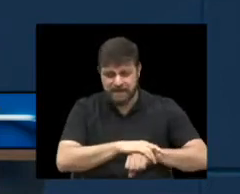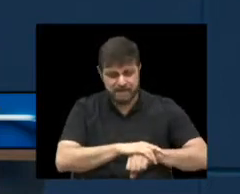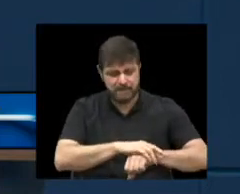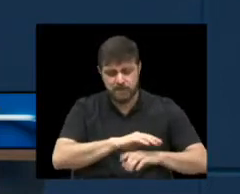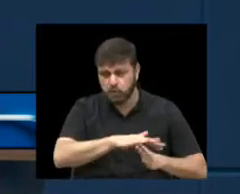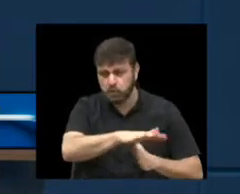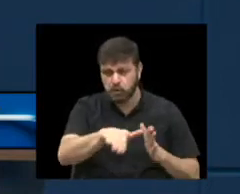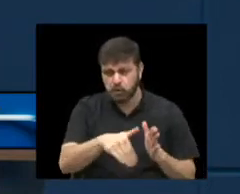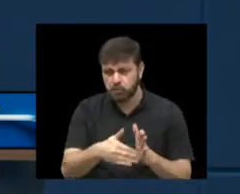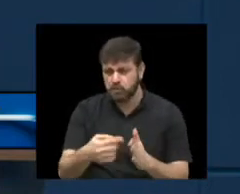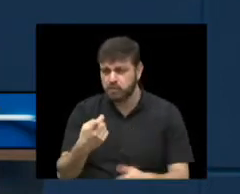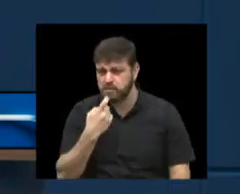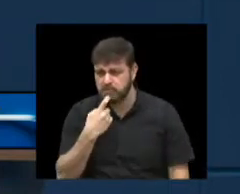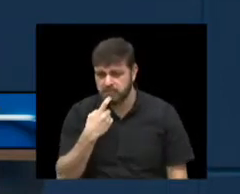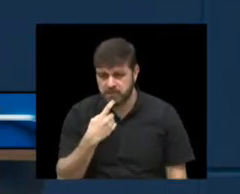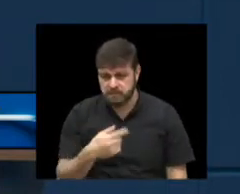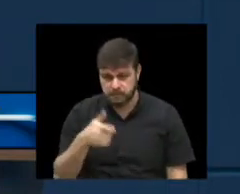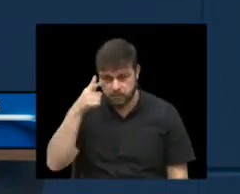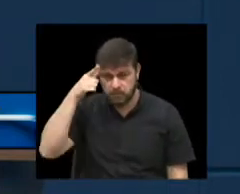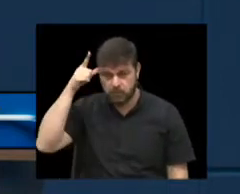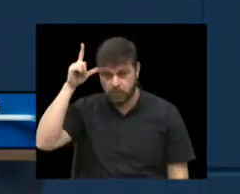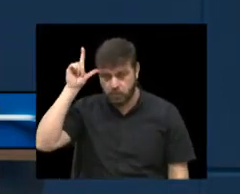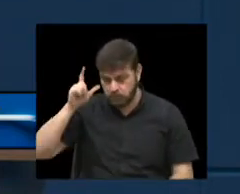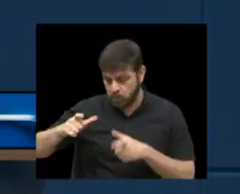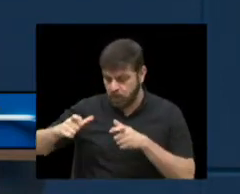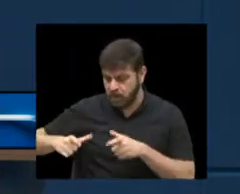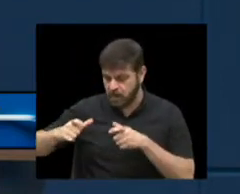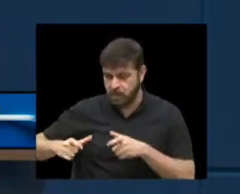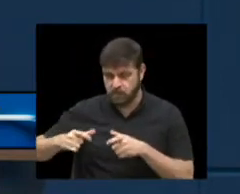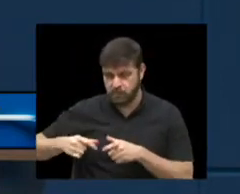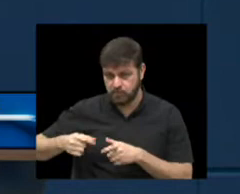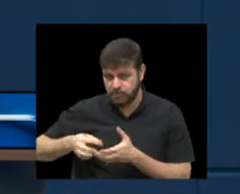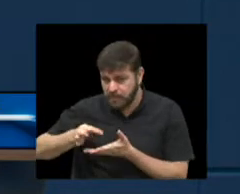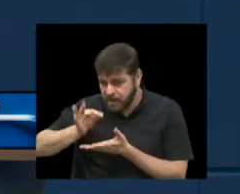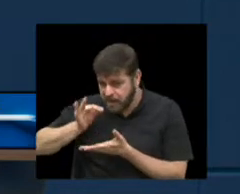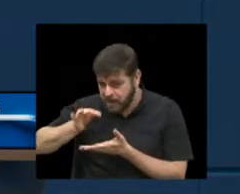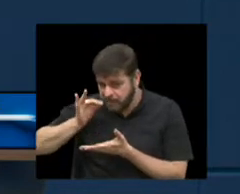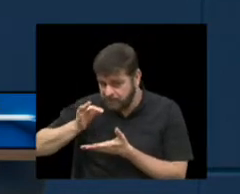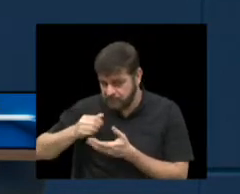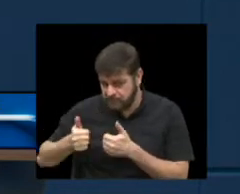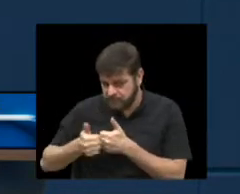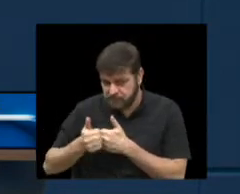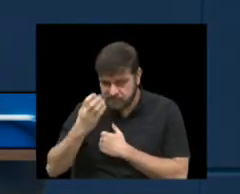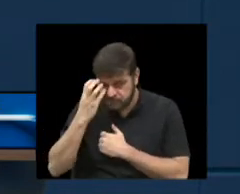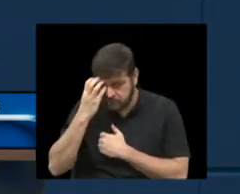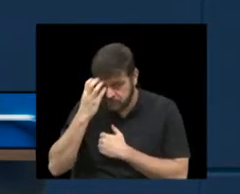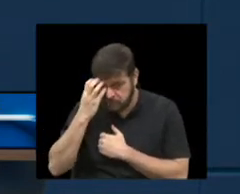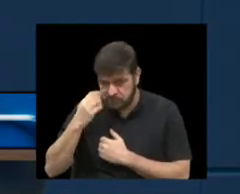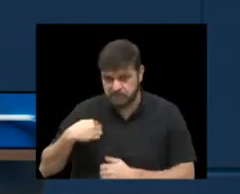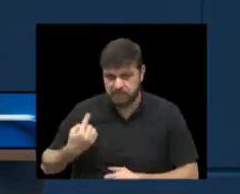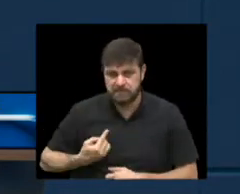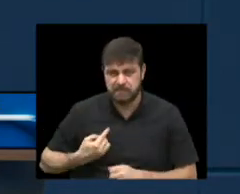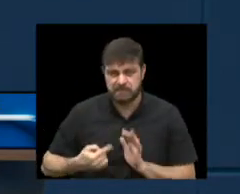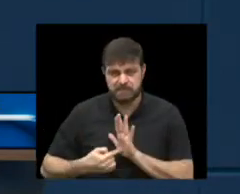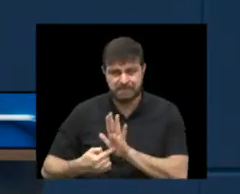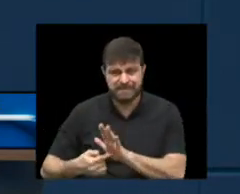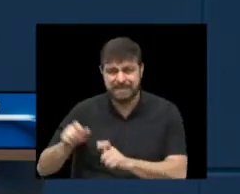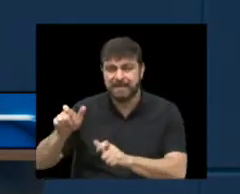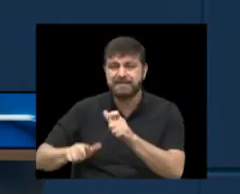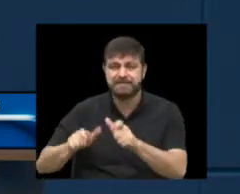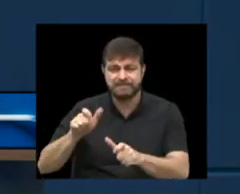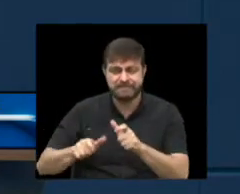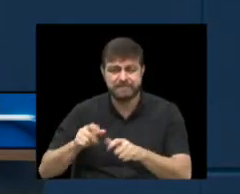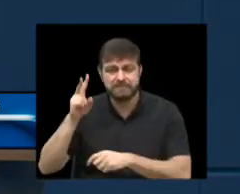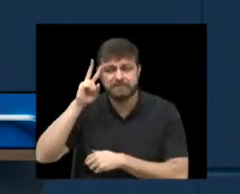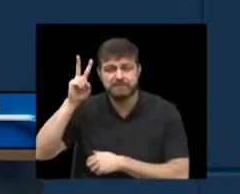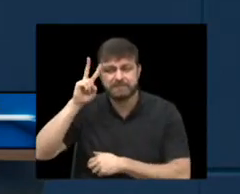ali, e homenageando as pessoas que, infelizmente, foram vítimas de câncer de mama